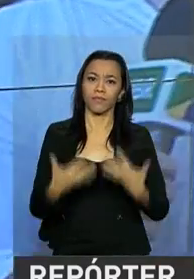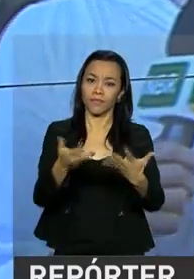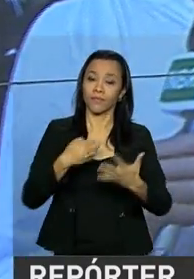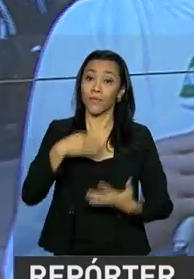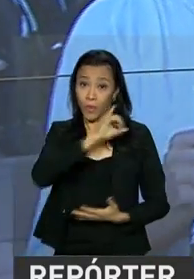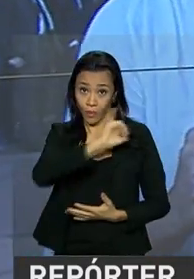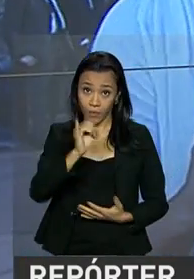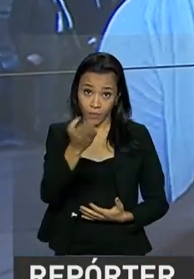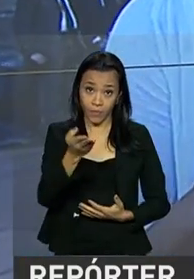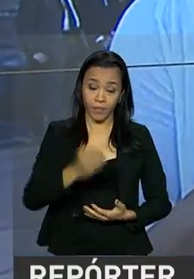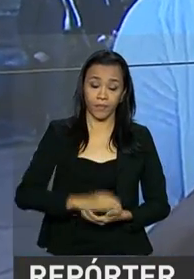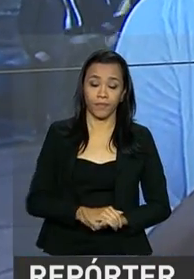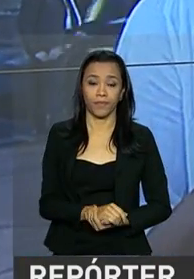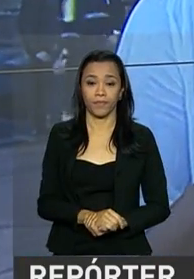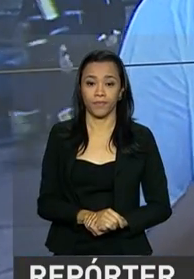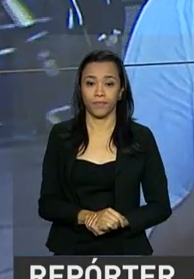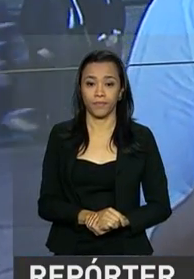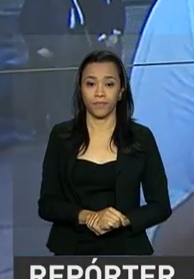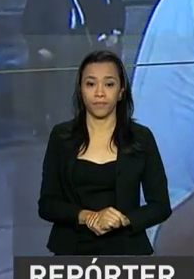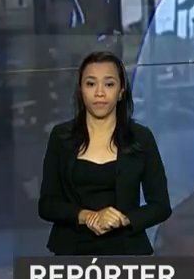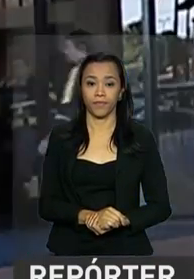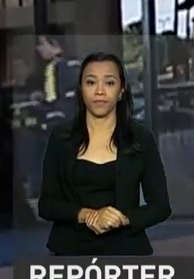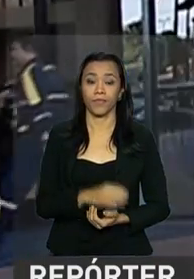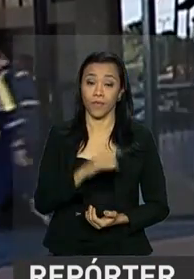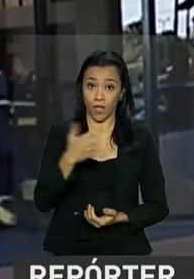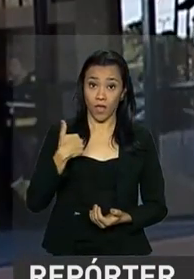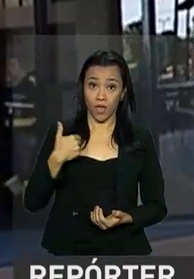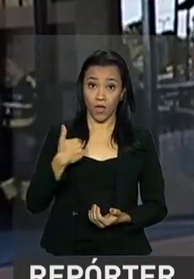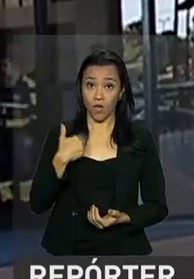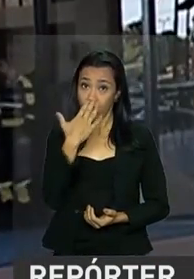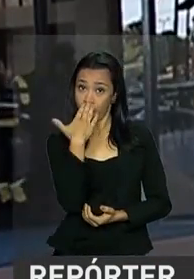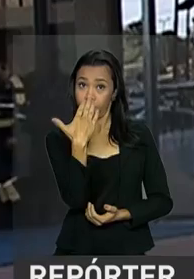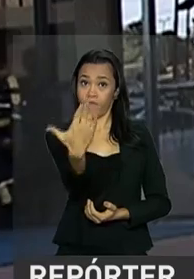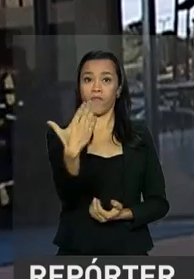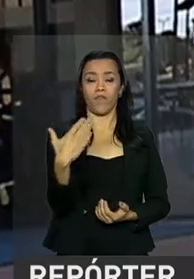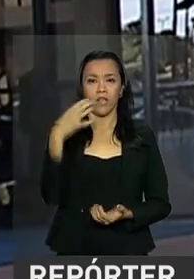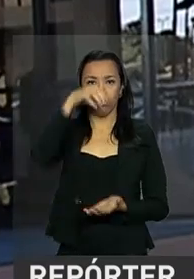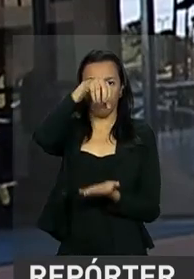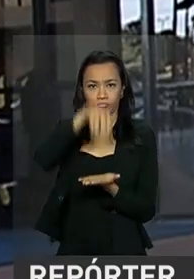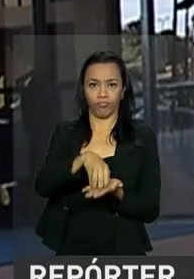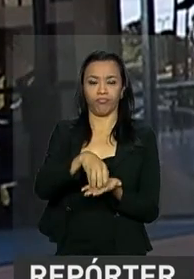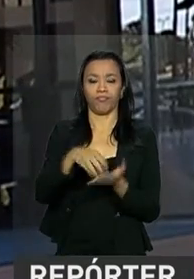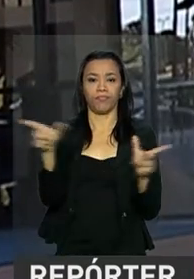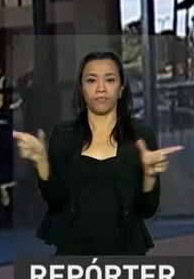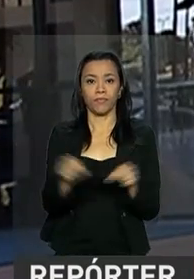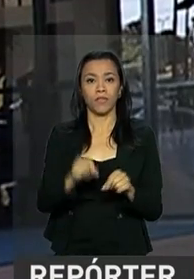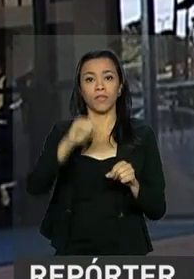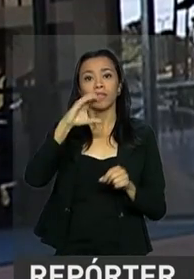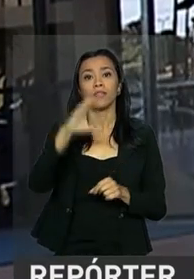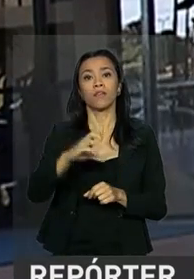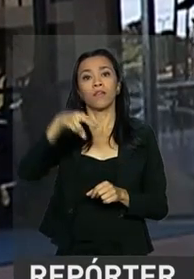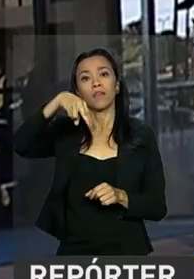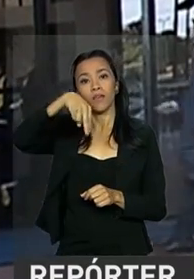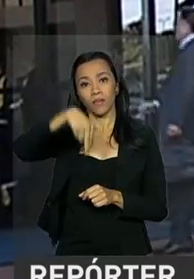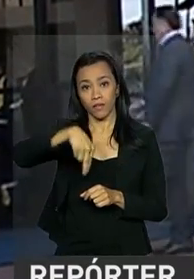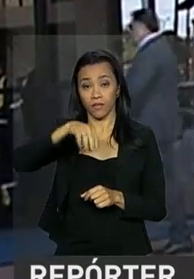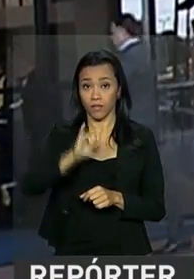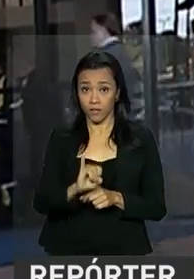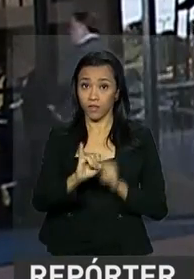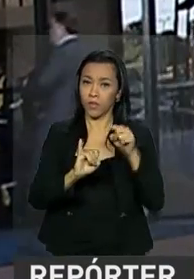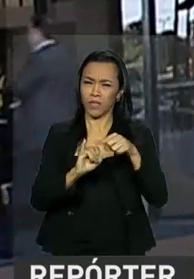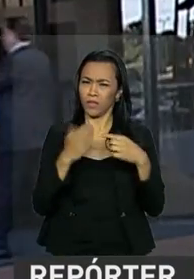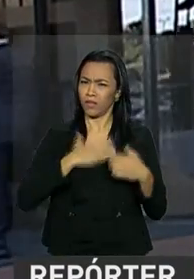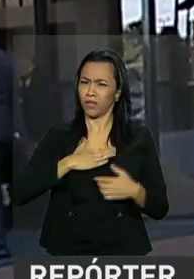oi Paula Oi Daniele eu estou aqui em frente à sede da Confederação Nacional das Indústrias onde